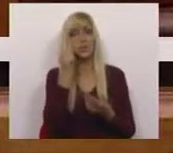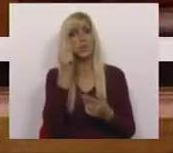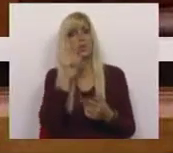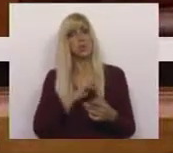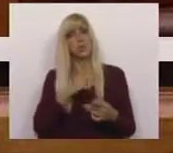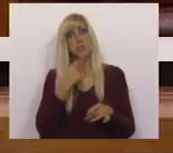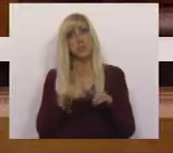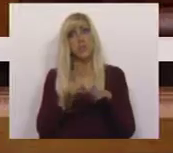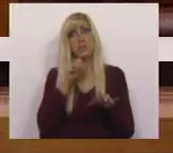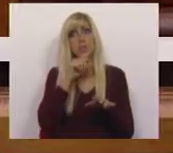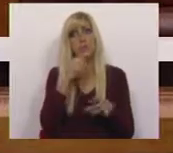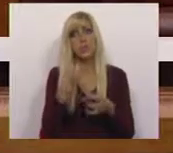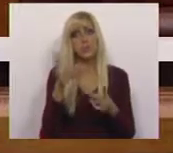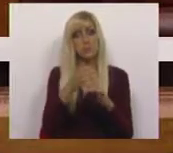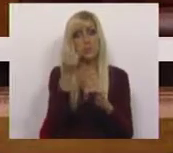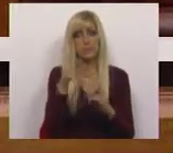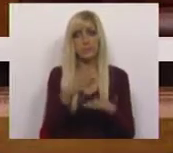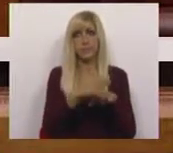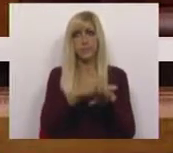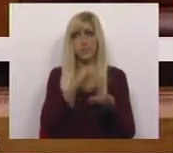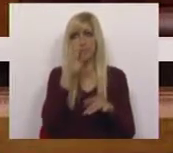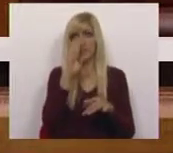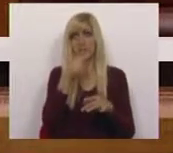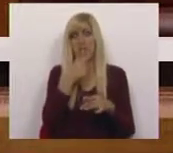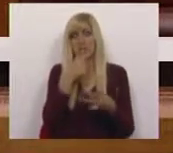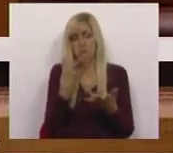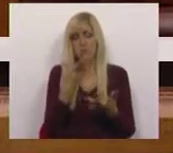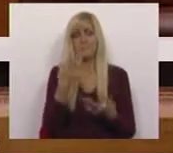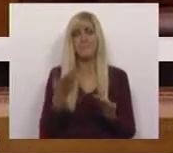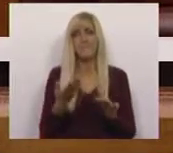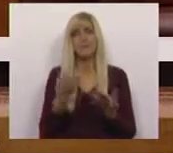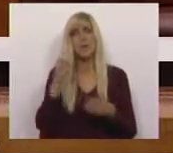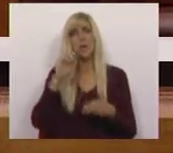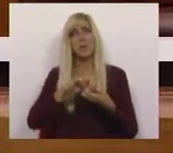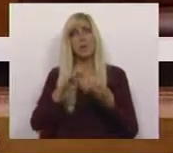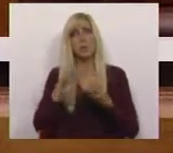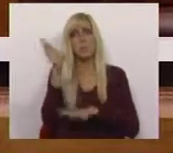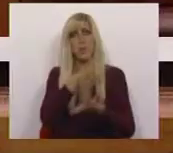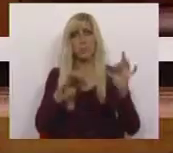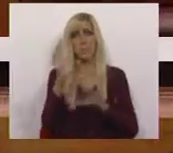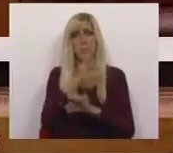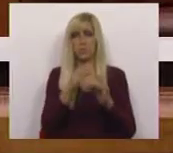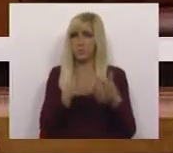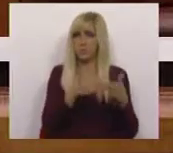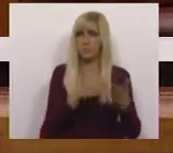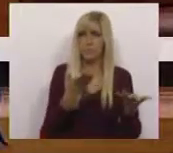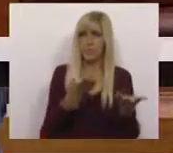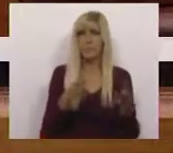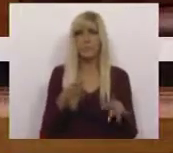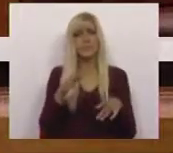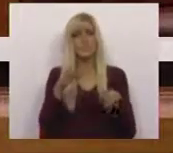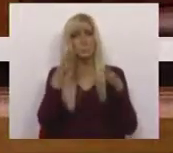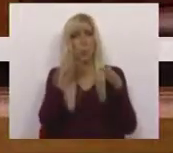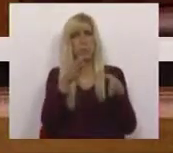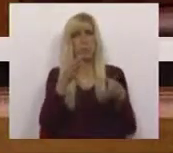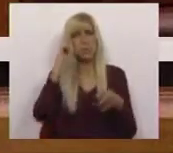deputados, do que era possível ter alcançado se não fossem certos constrangimentos europeus e as obsessões pelo déficit. O